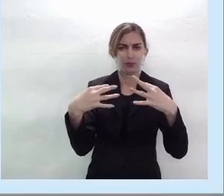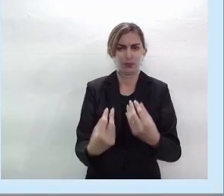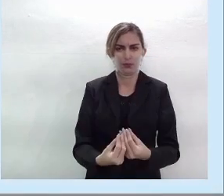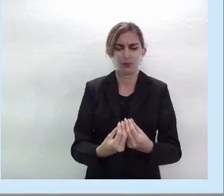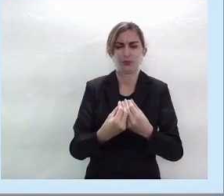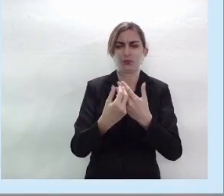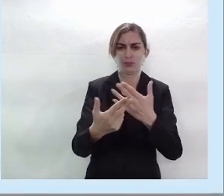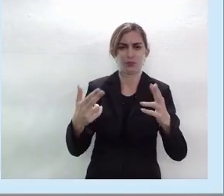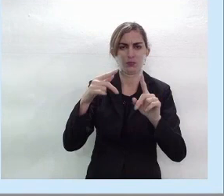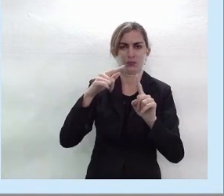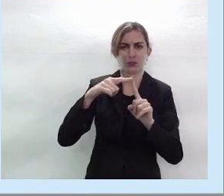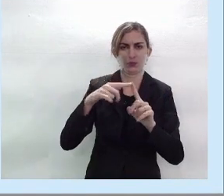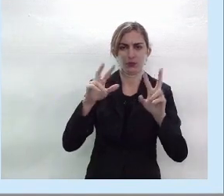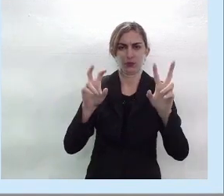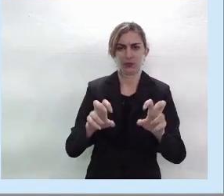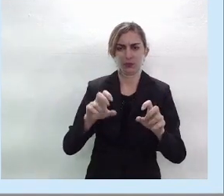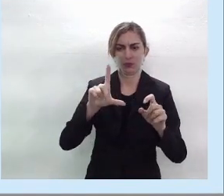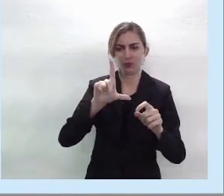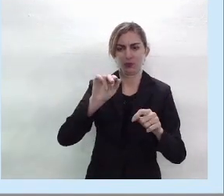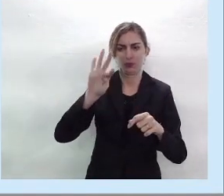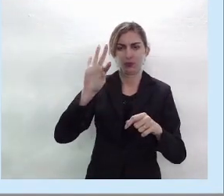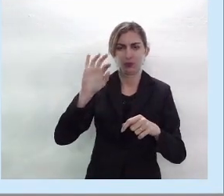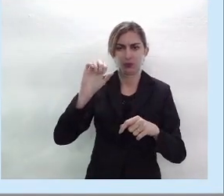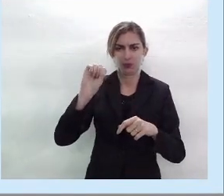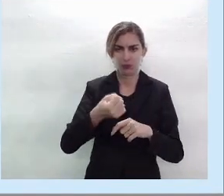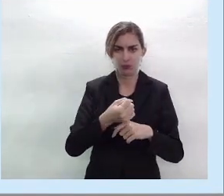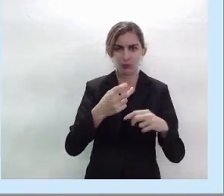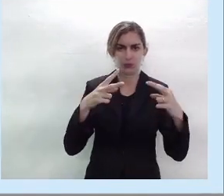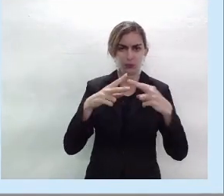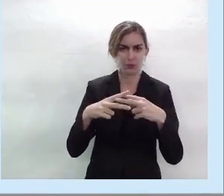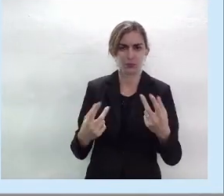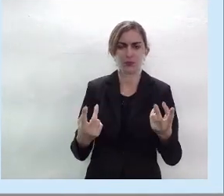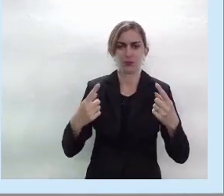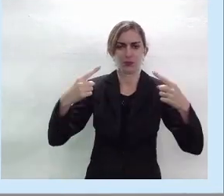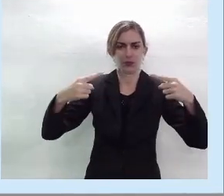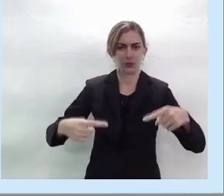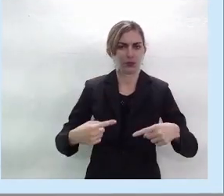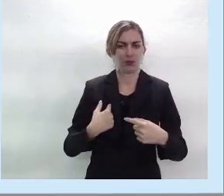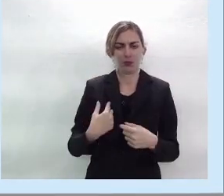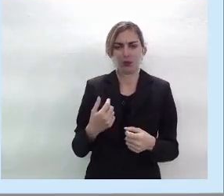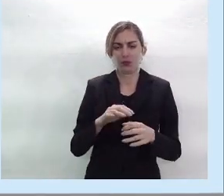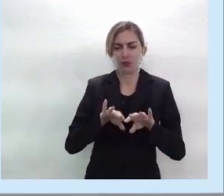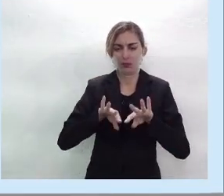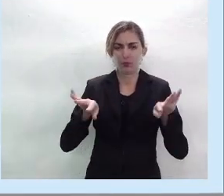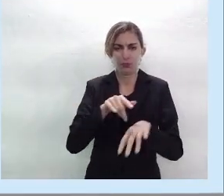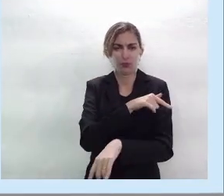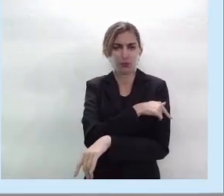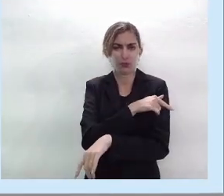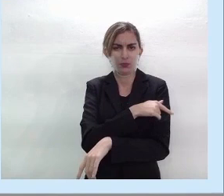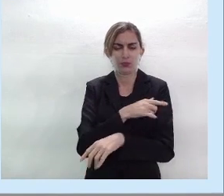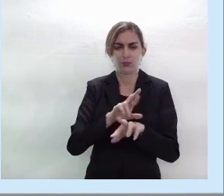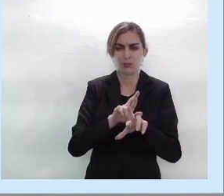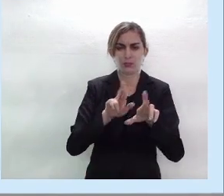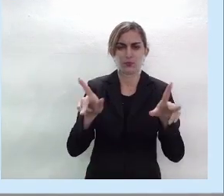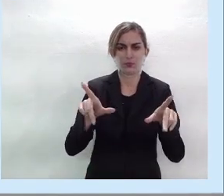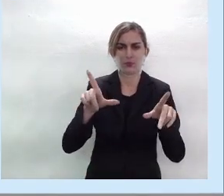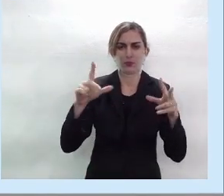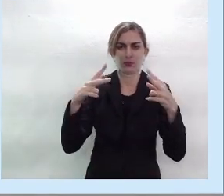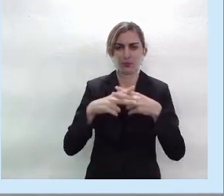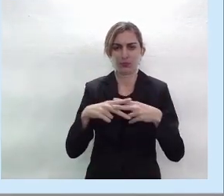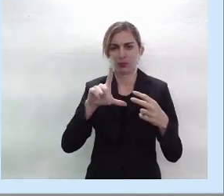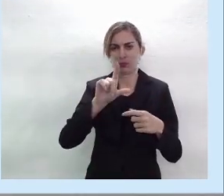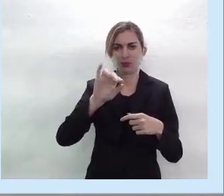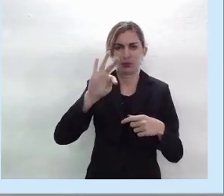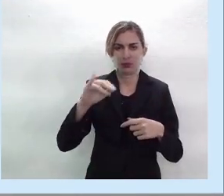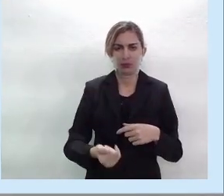todos um único termo, que é o termo de lutas, tá? A gente não vai separar aqui no 7º ano a diferença entre lutas,